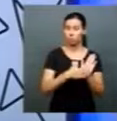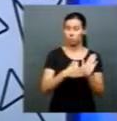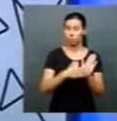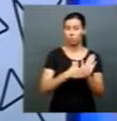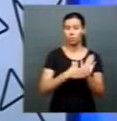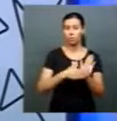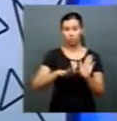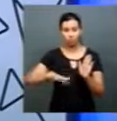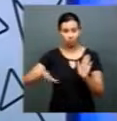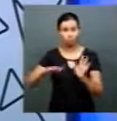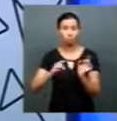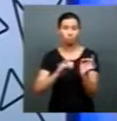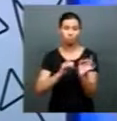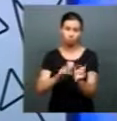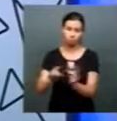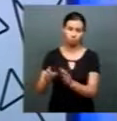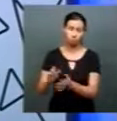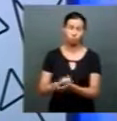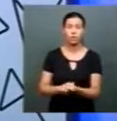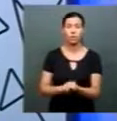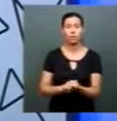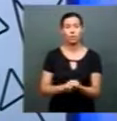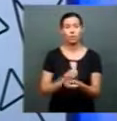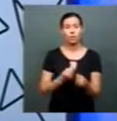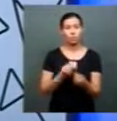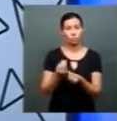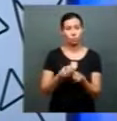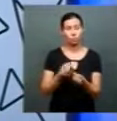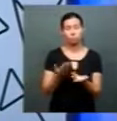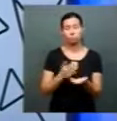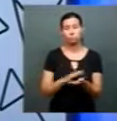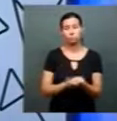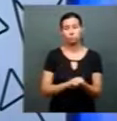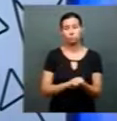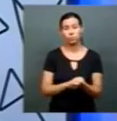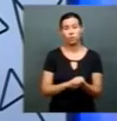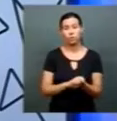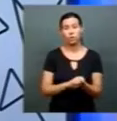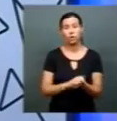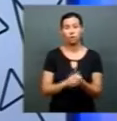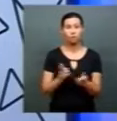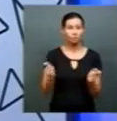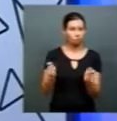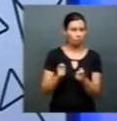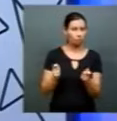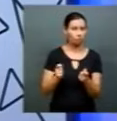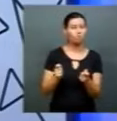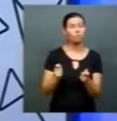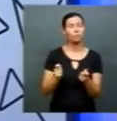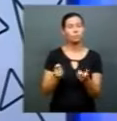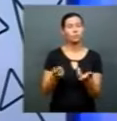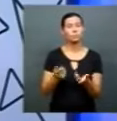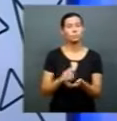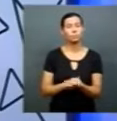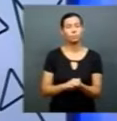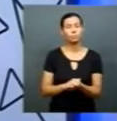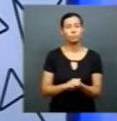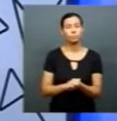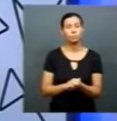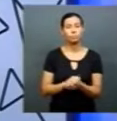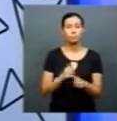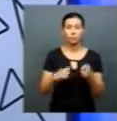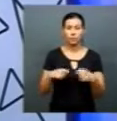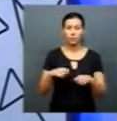esse mercado, estamos distribuídos dessa maneira e a gente tem condições de fazer isso. Eu acho que é um aspecto mais